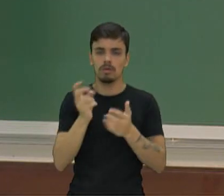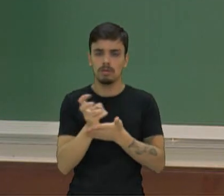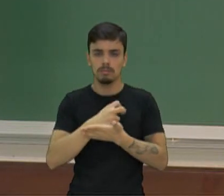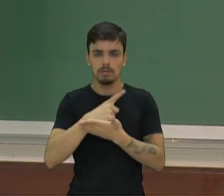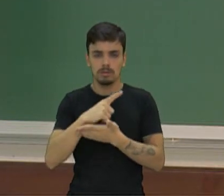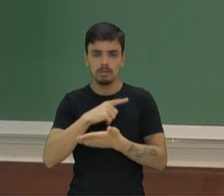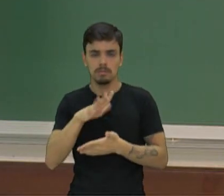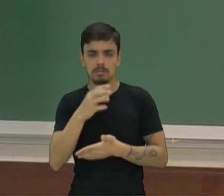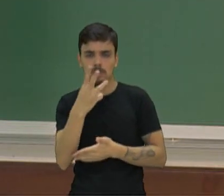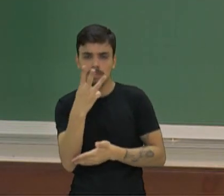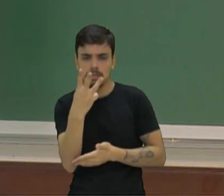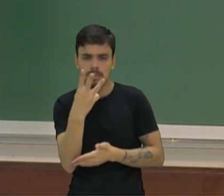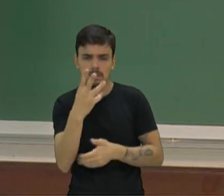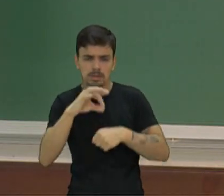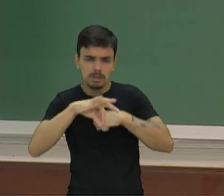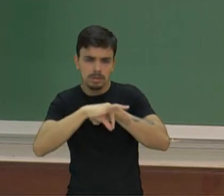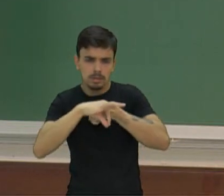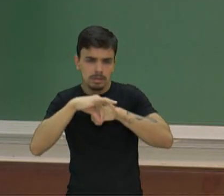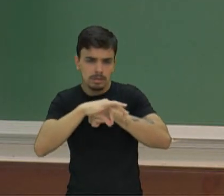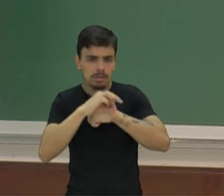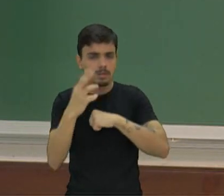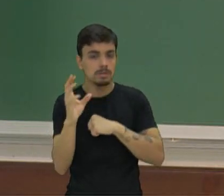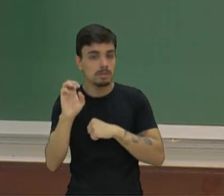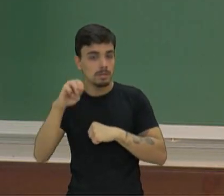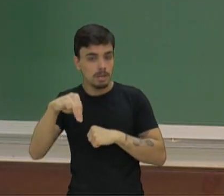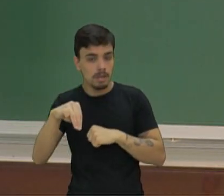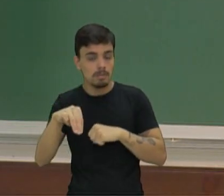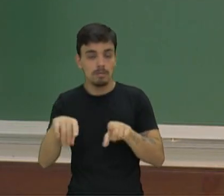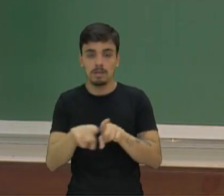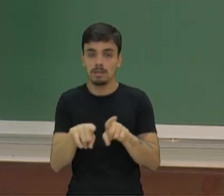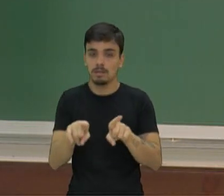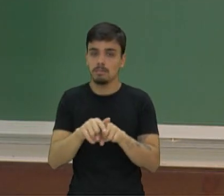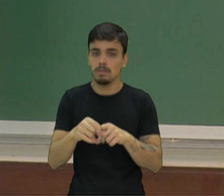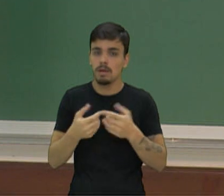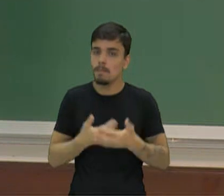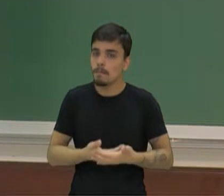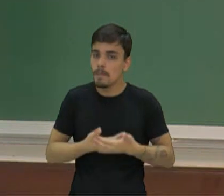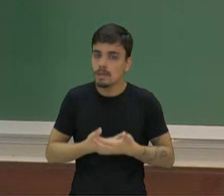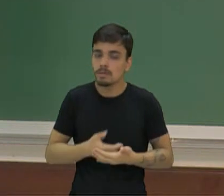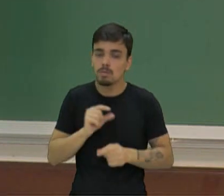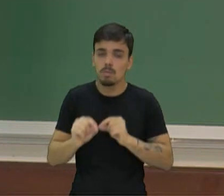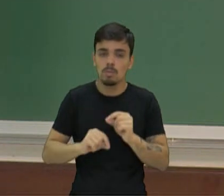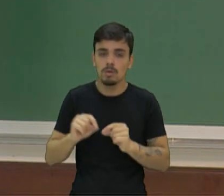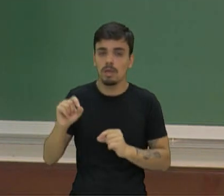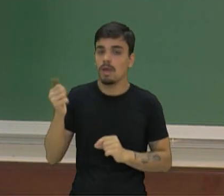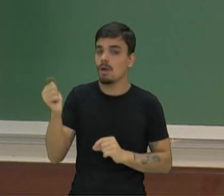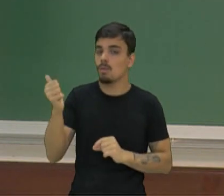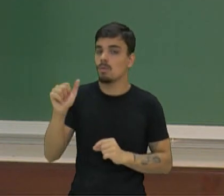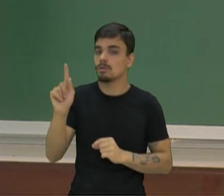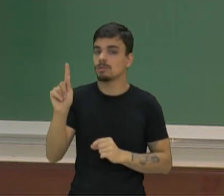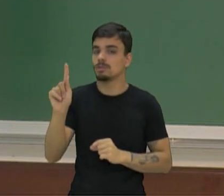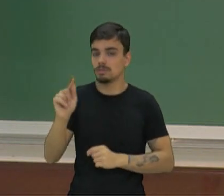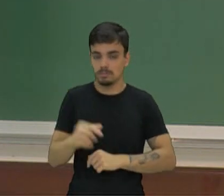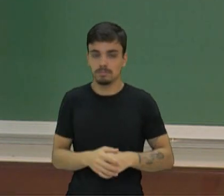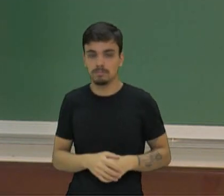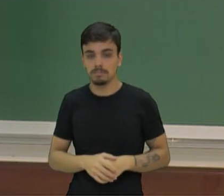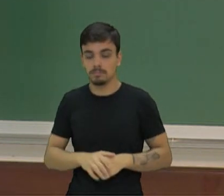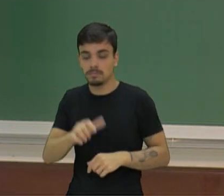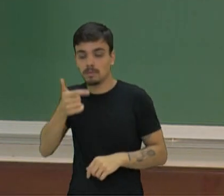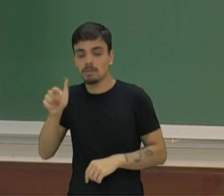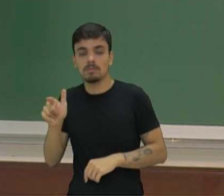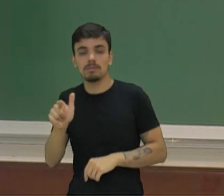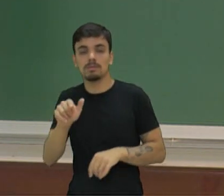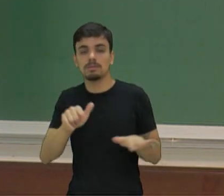entre mais ou menos 3 centímetros, né? E já está pesando cerca de 11 gramas. Na quinta semana